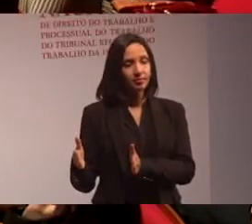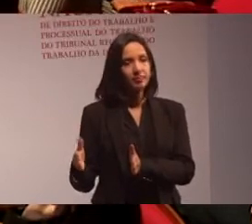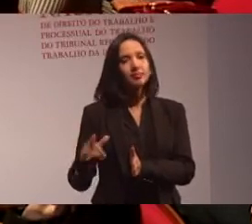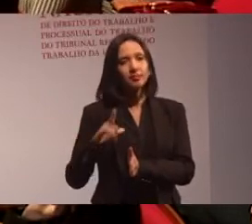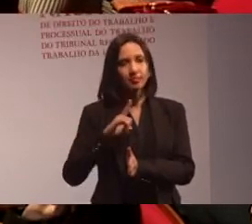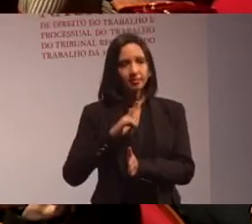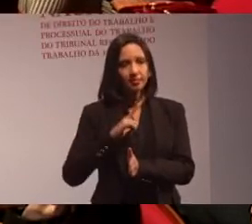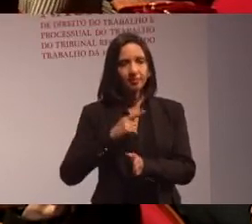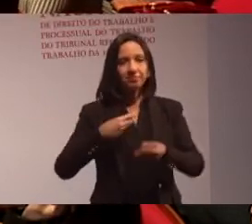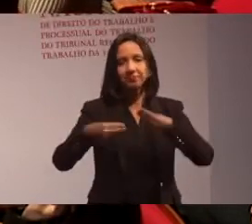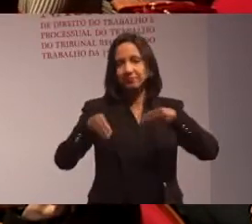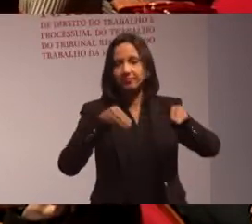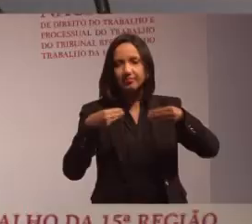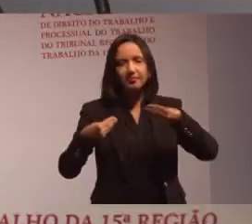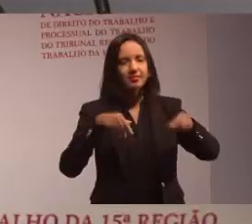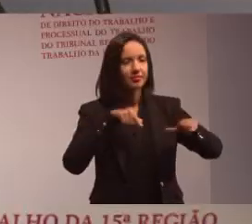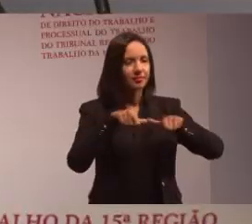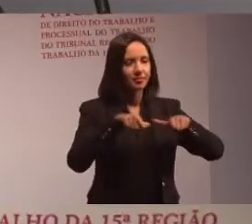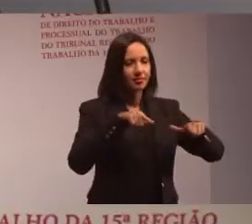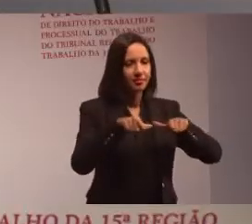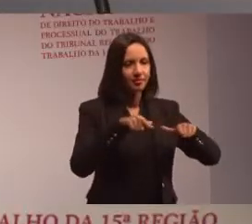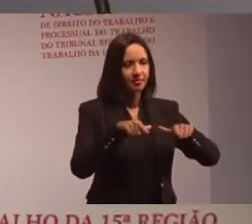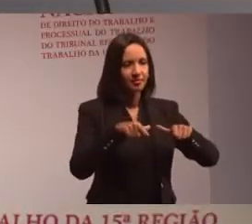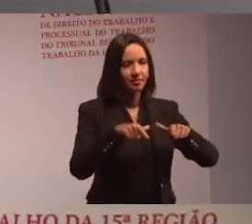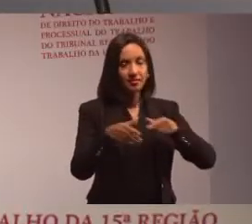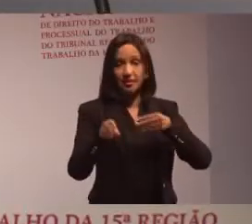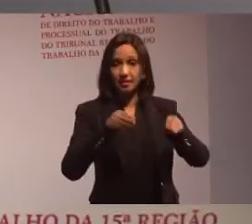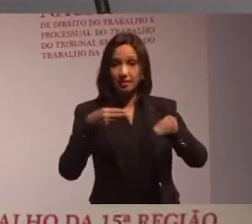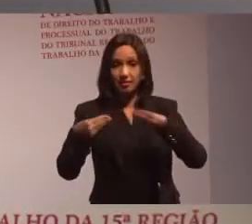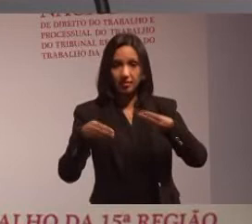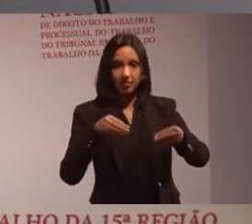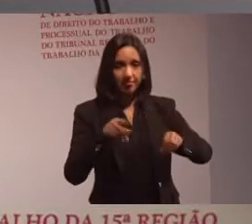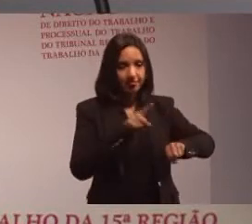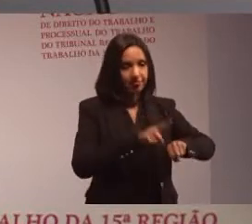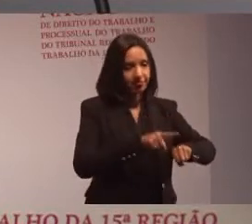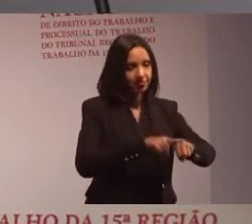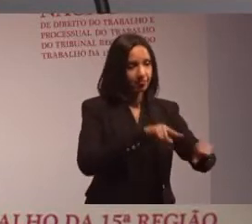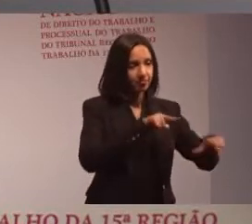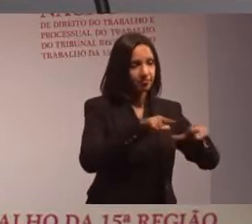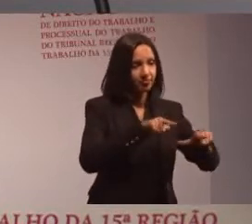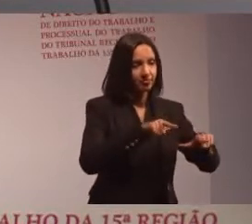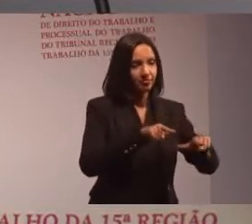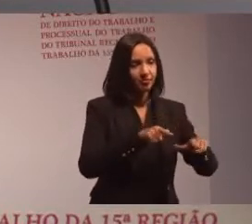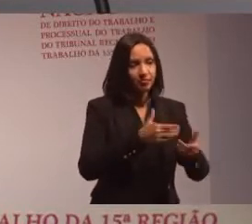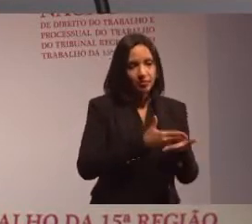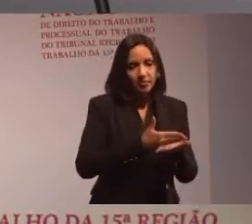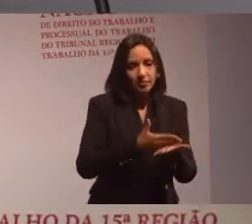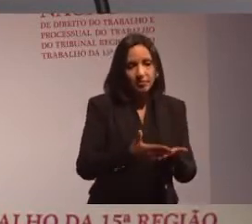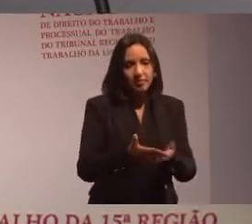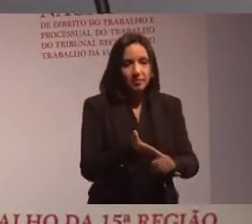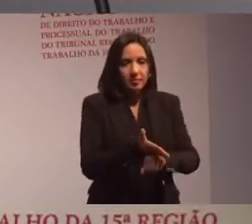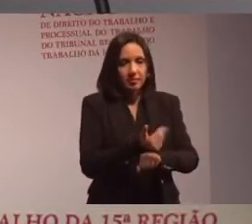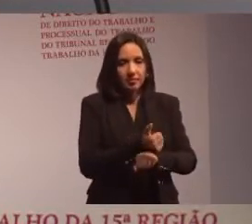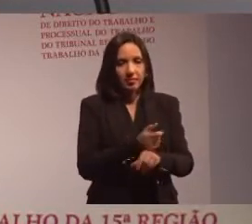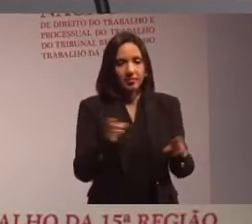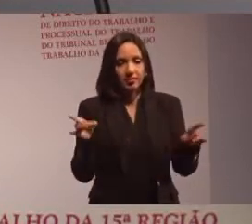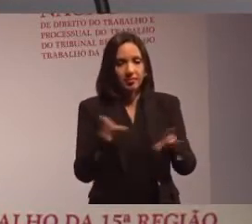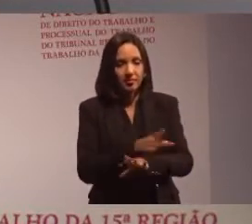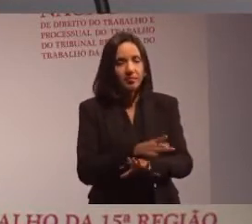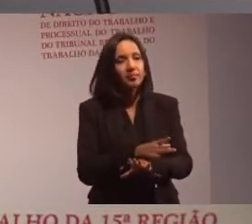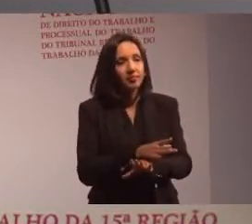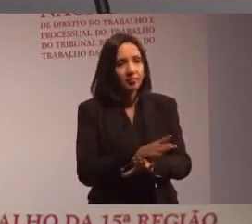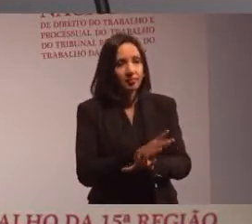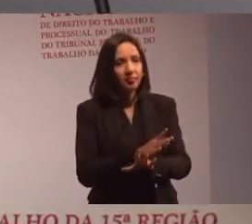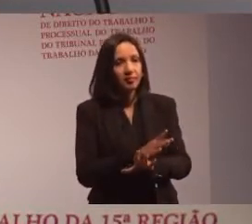Tem a flexibilização do trabalho, que eu digo que flexibiliza a jornada para começar mais cedo e terminar mais tarde. Tem a flexibilização